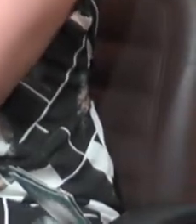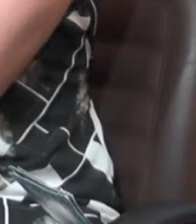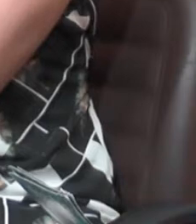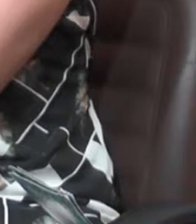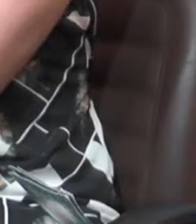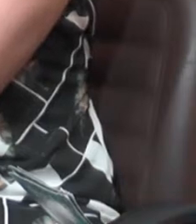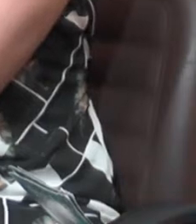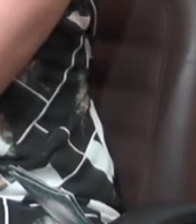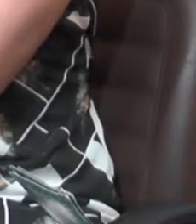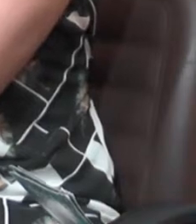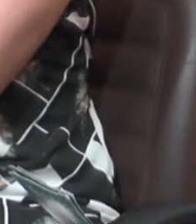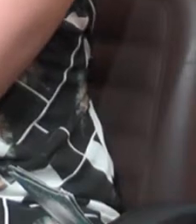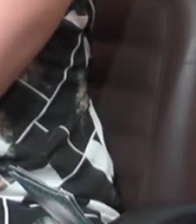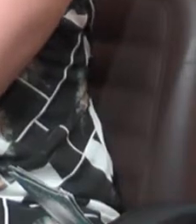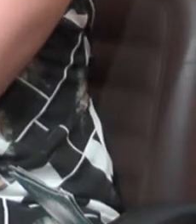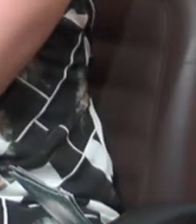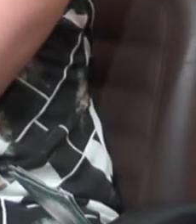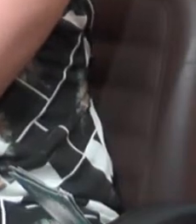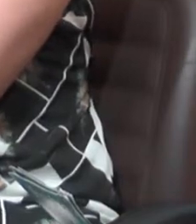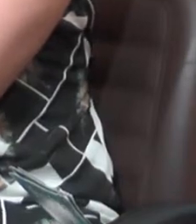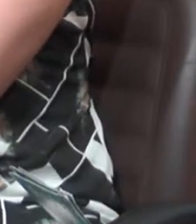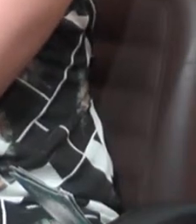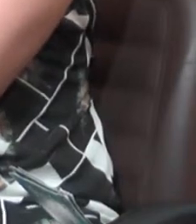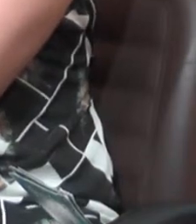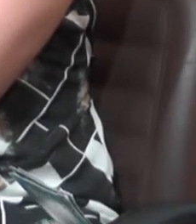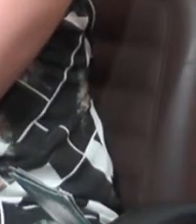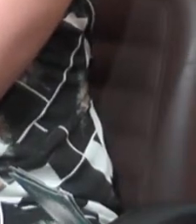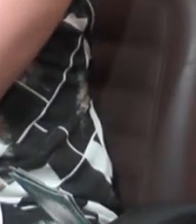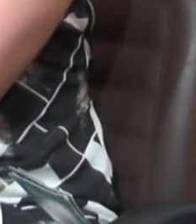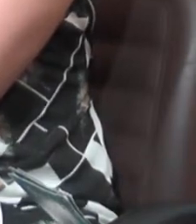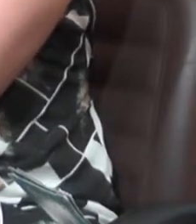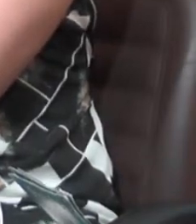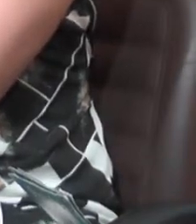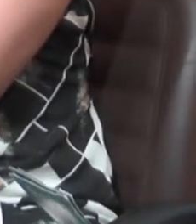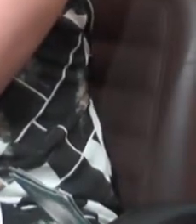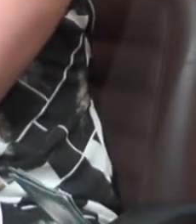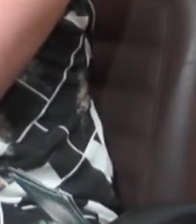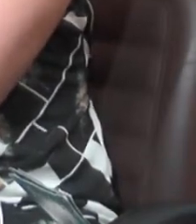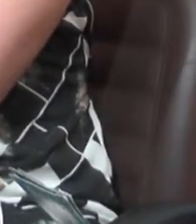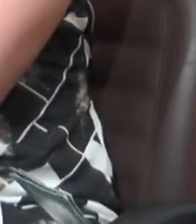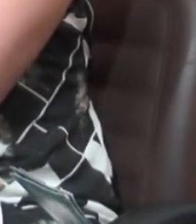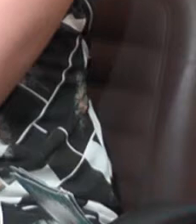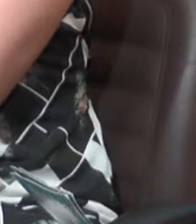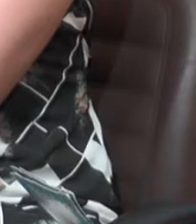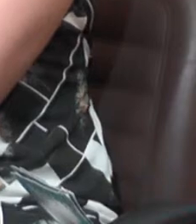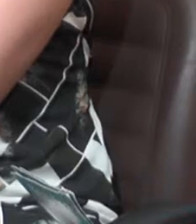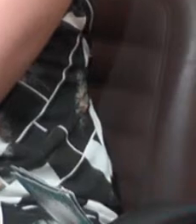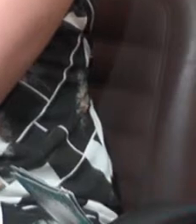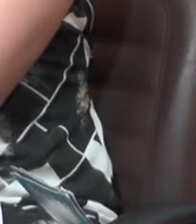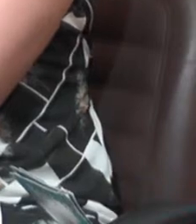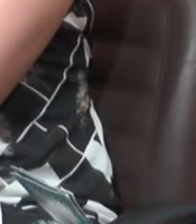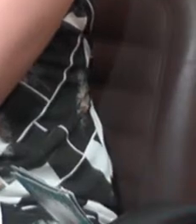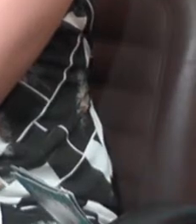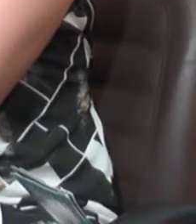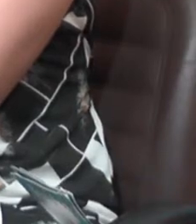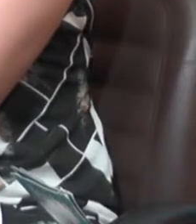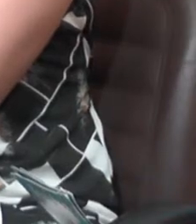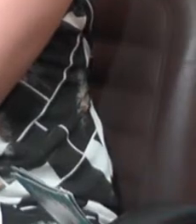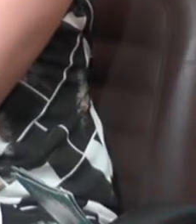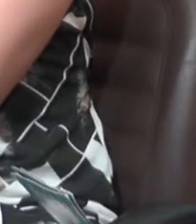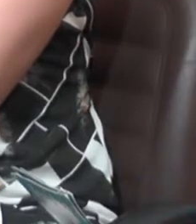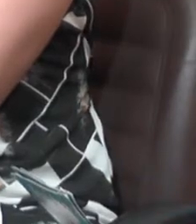atenção sem a presença do intérprete. Com o intérprete eu tenho mais facilidade, eu acompanho com a minha língua, né, dentro da sala de